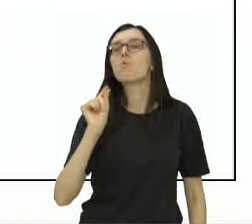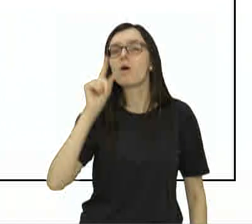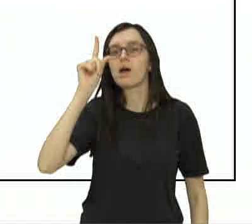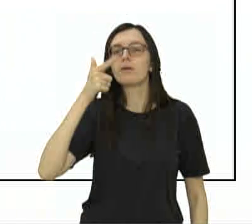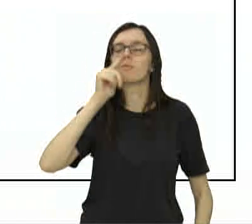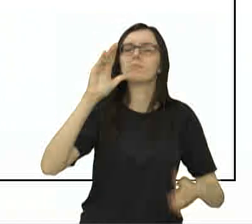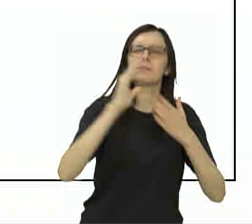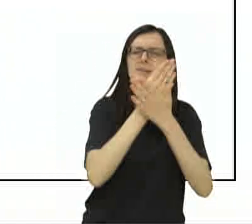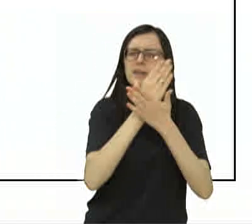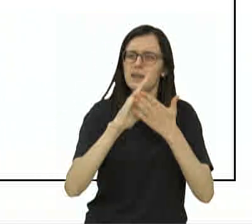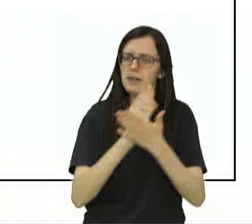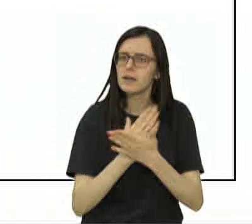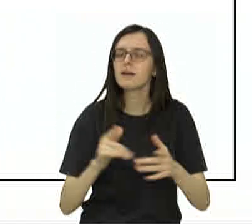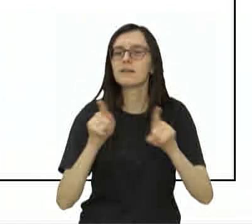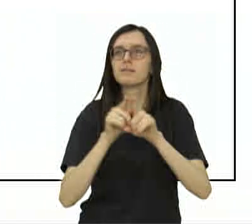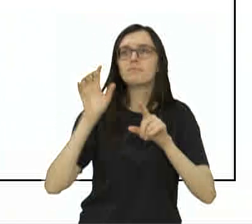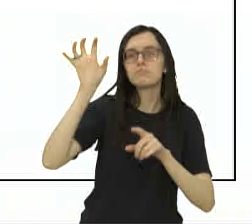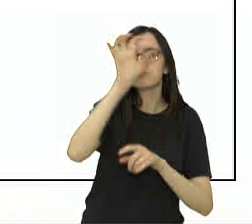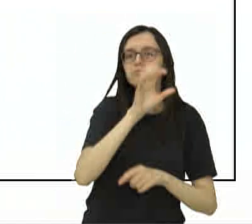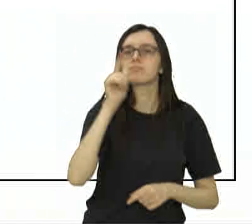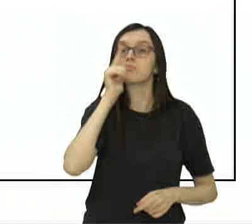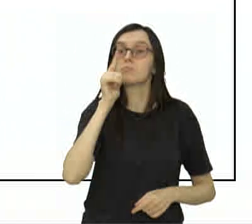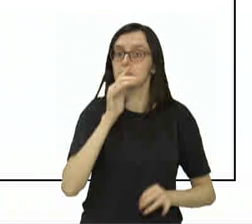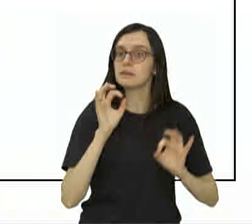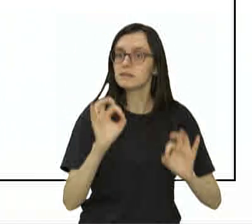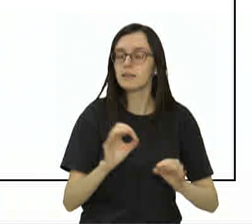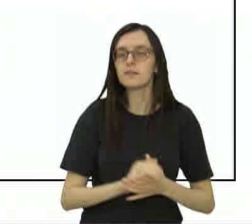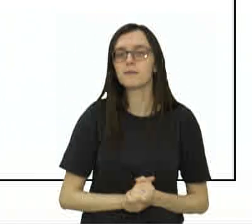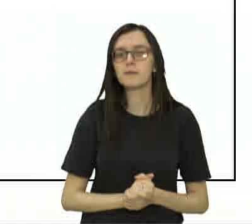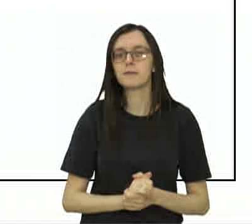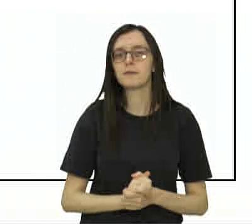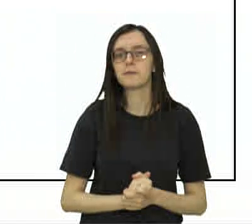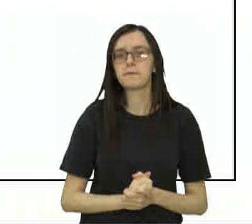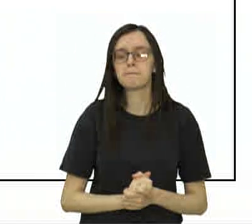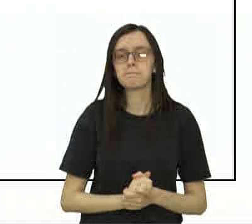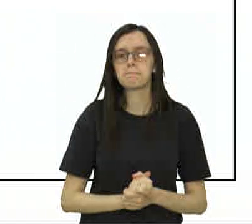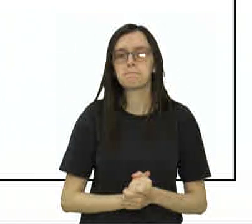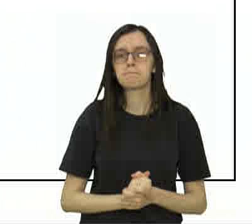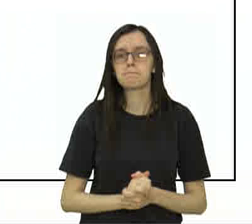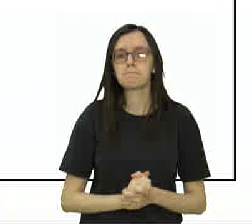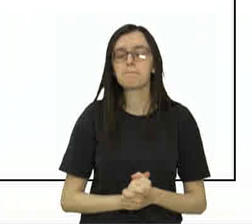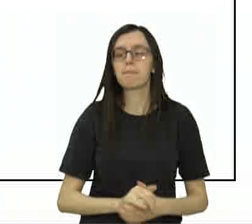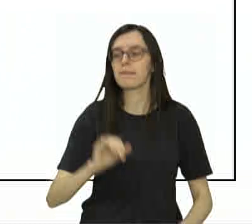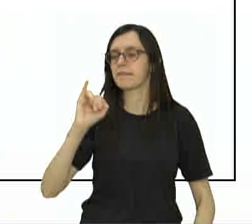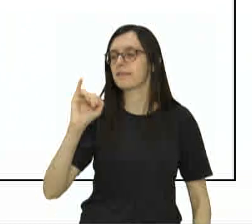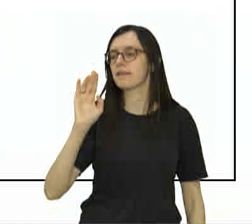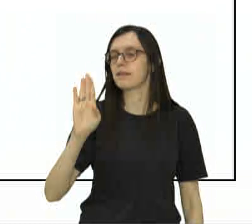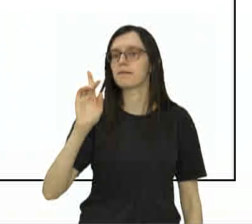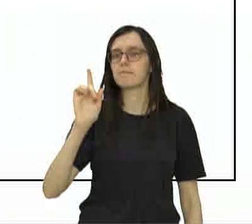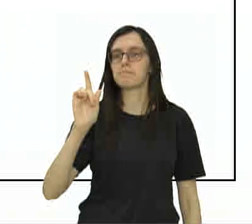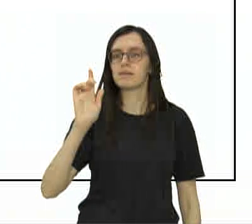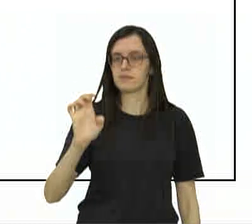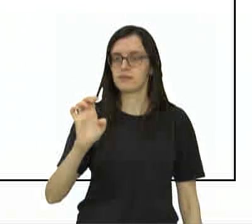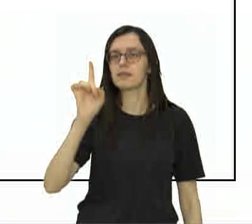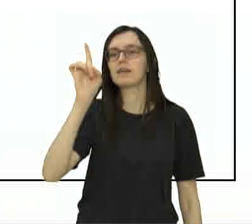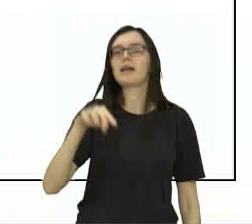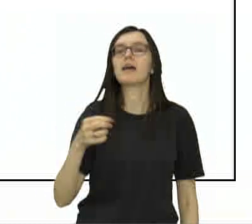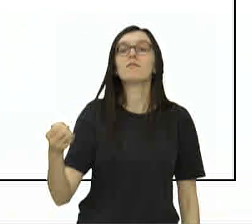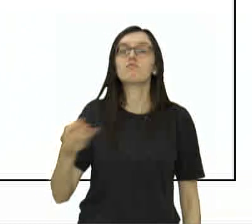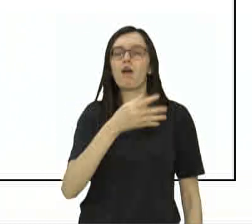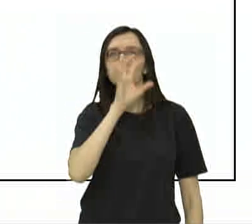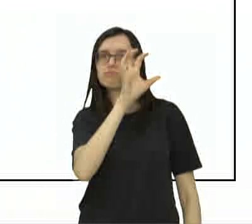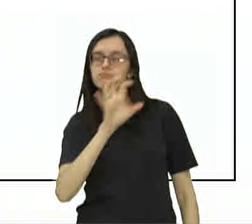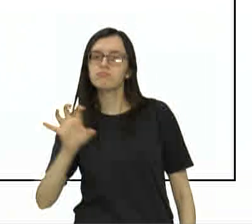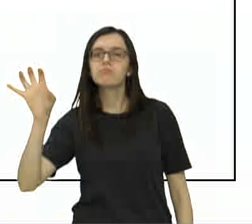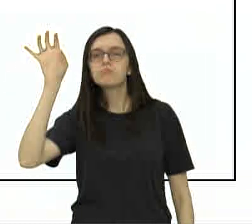as divisões, né? A regionalização, certo? Então, vamos lá. O IBGE fez uma nova